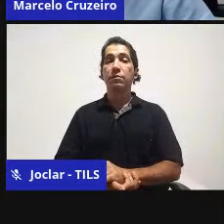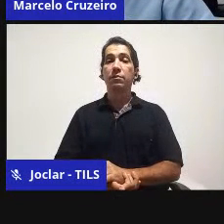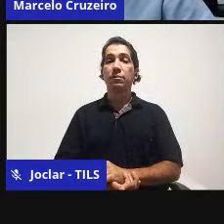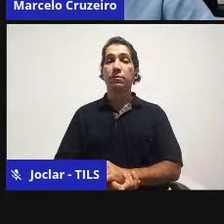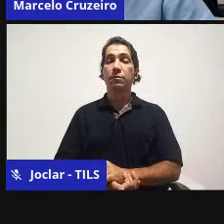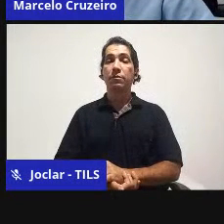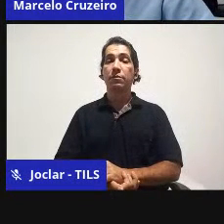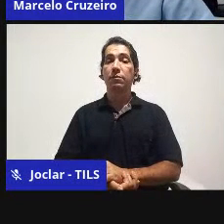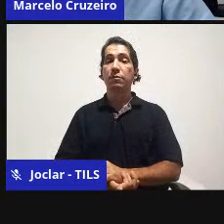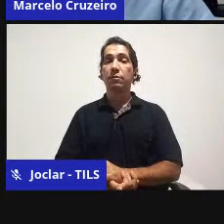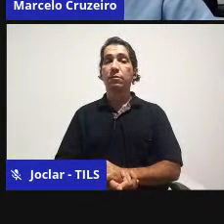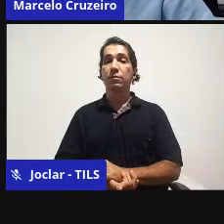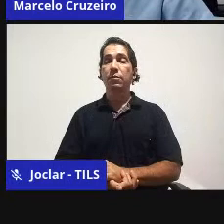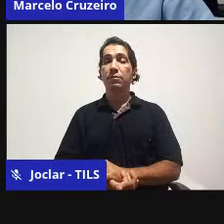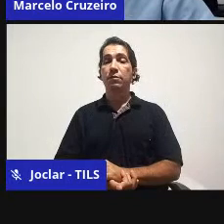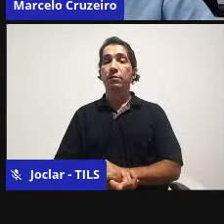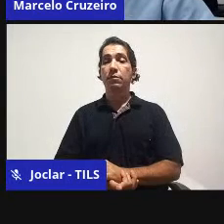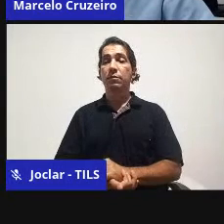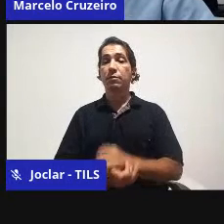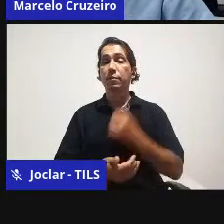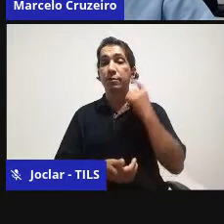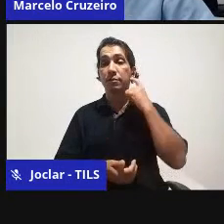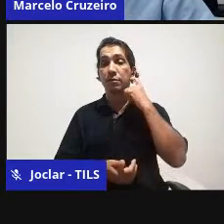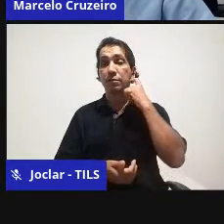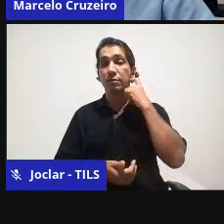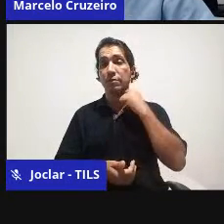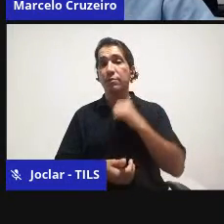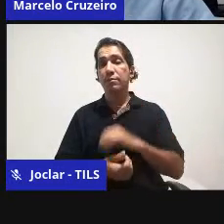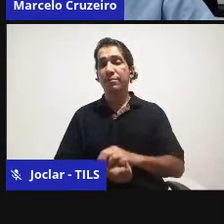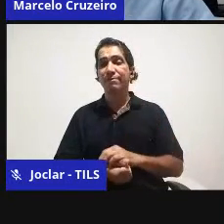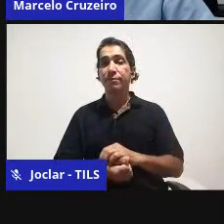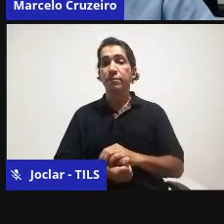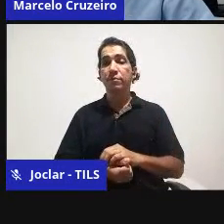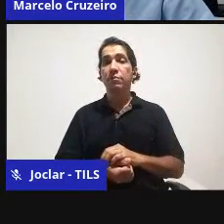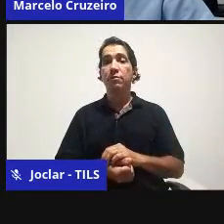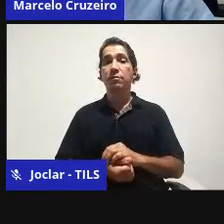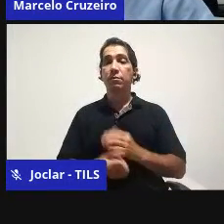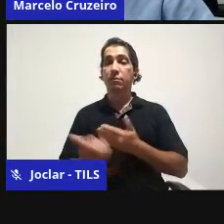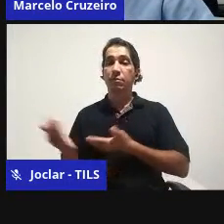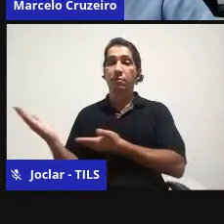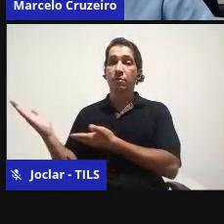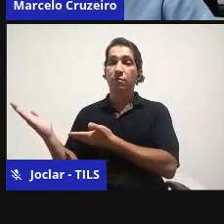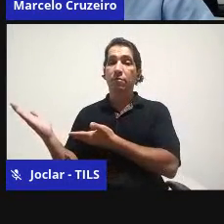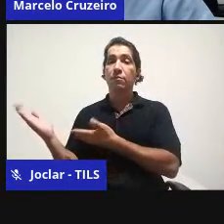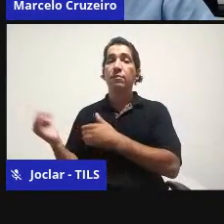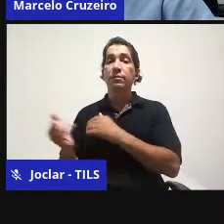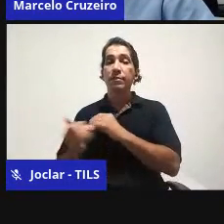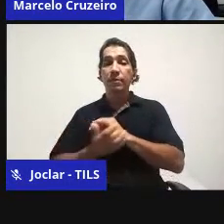Ah.